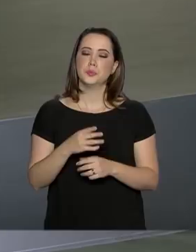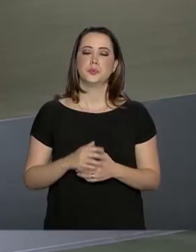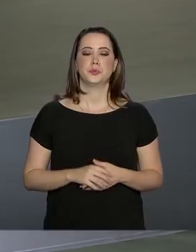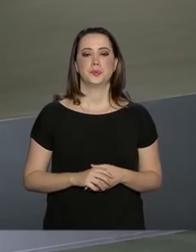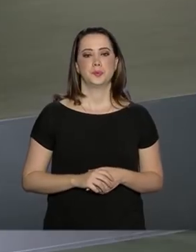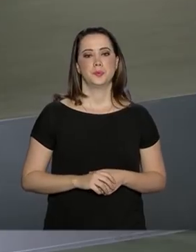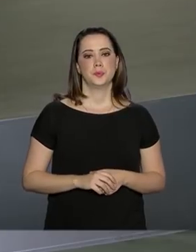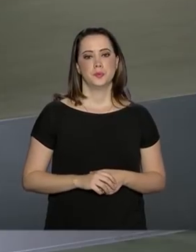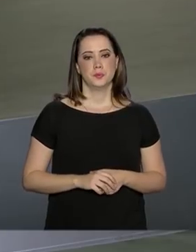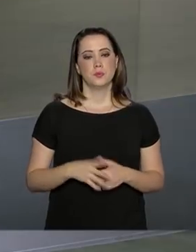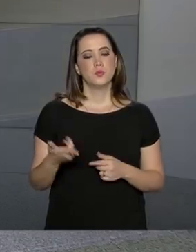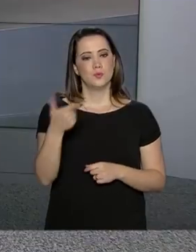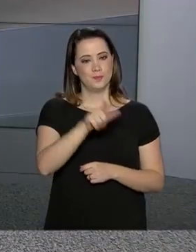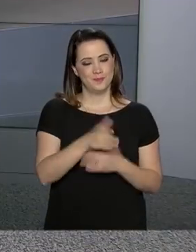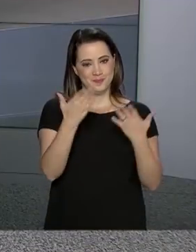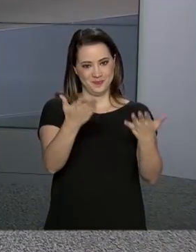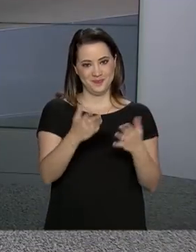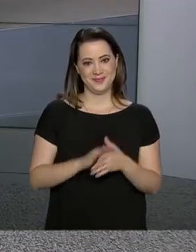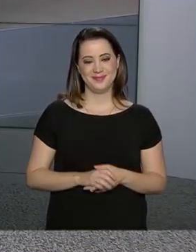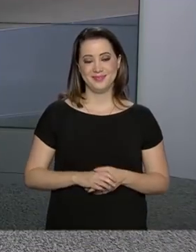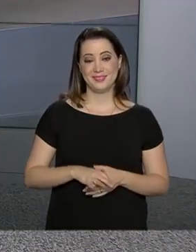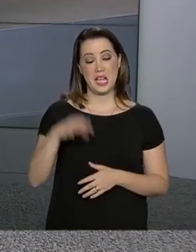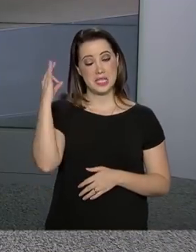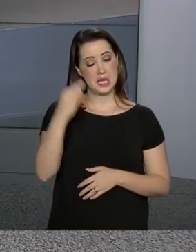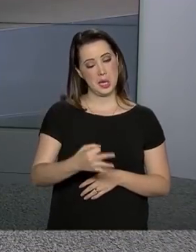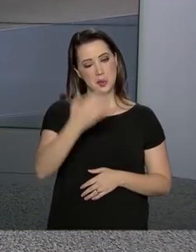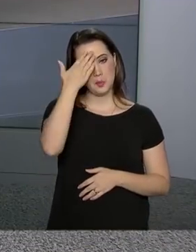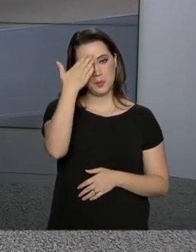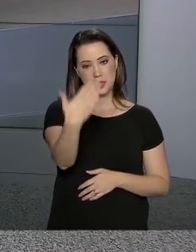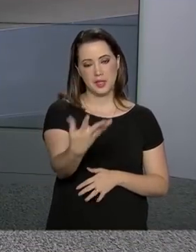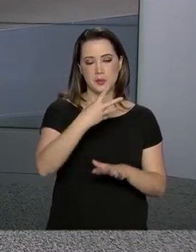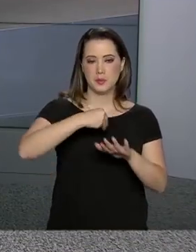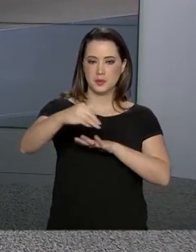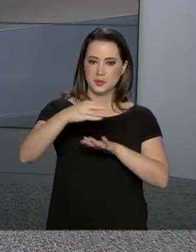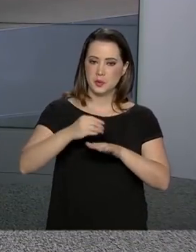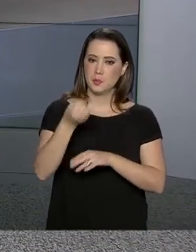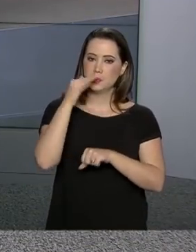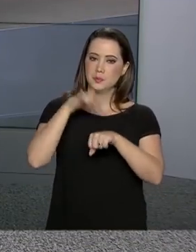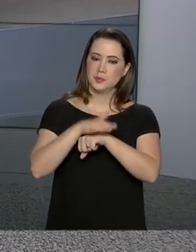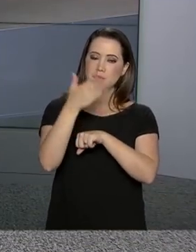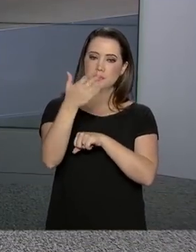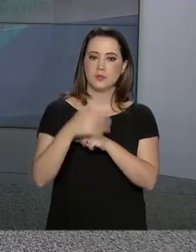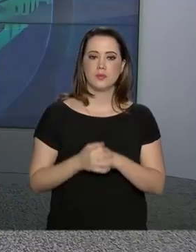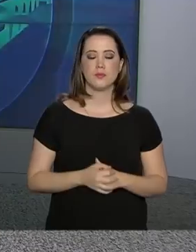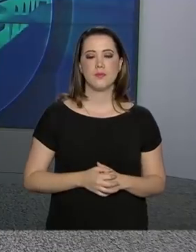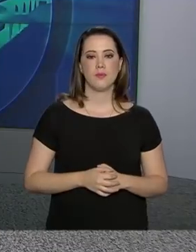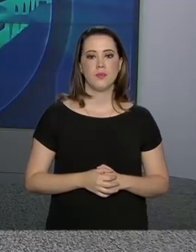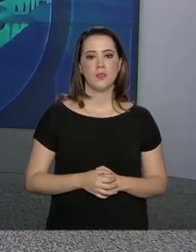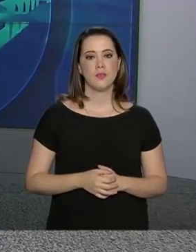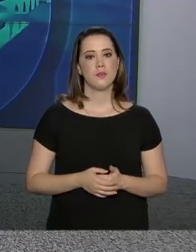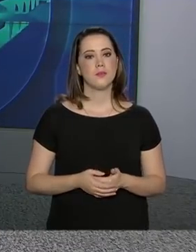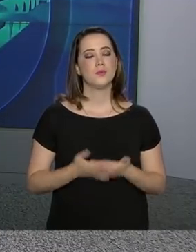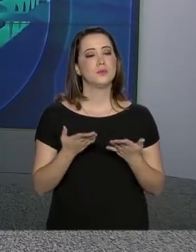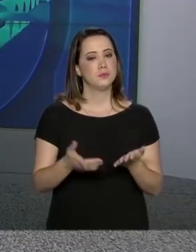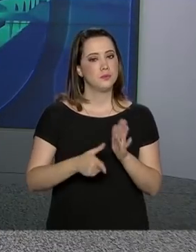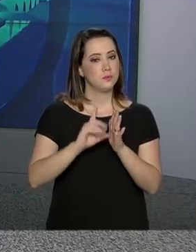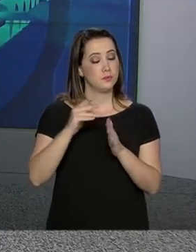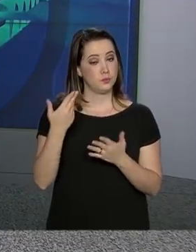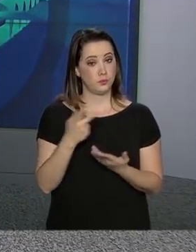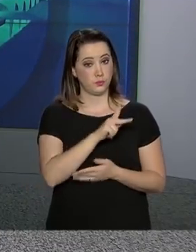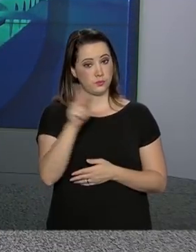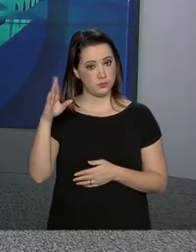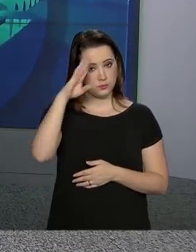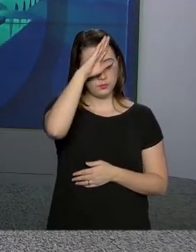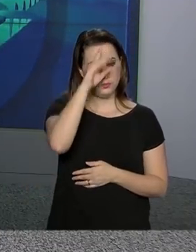cofres públicos. Eu volto com você, Renata. Obrigada, Pablo, pelas suas informações. Boa noite para você. E olha, hoje mais cedo, o presidente